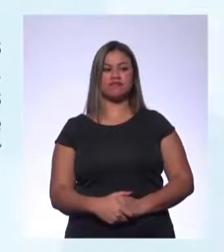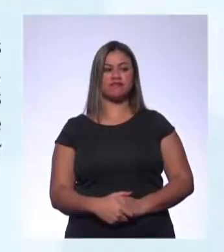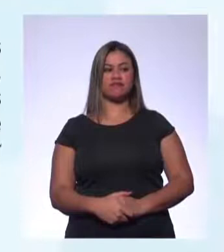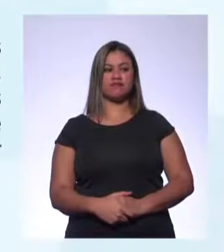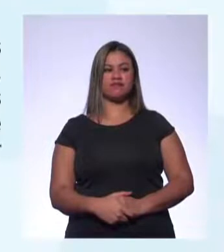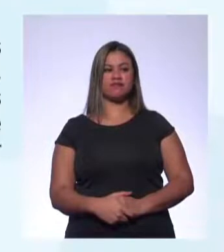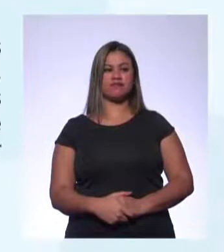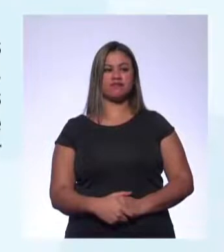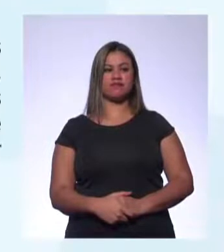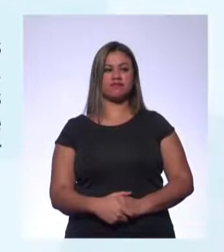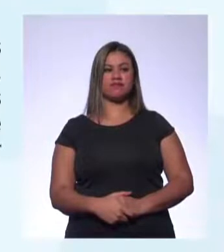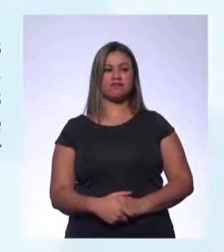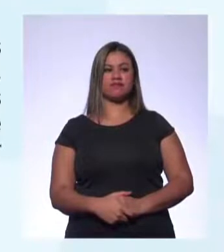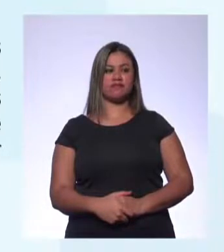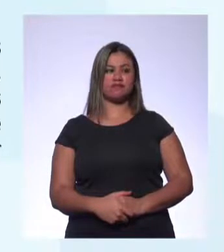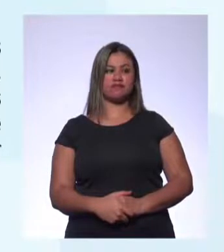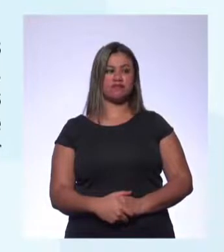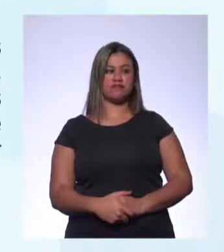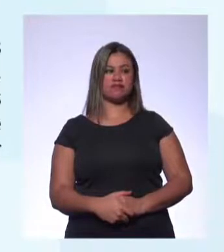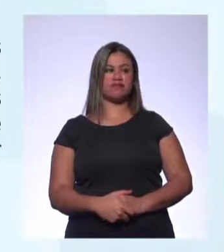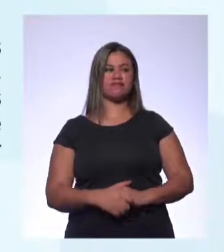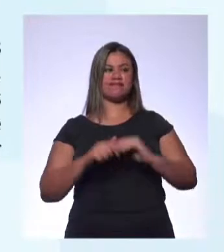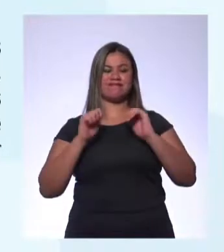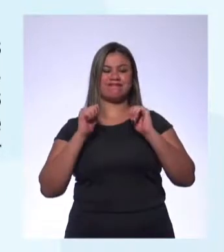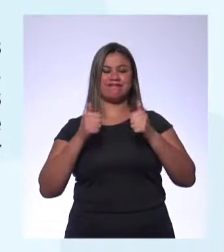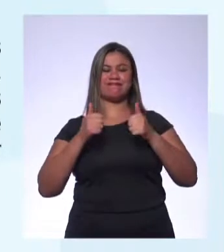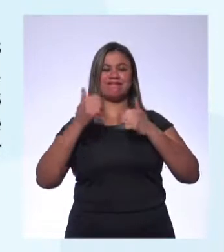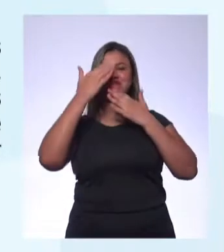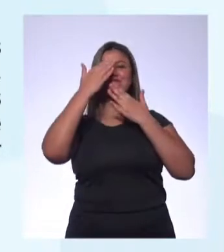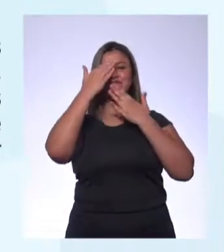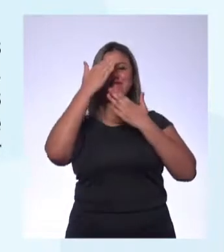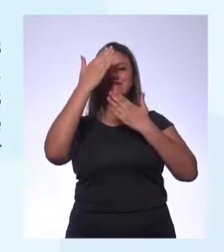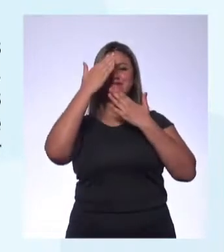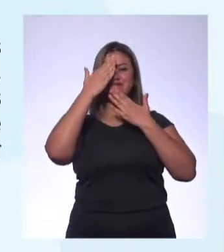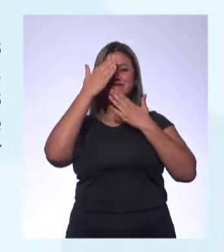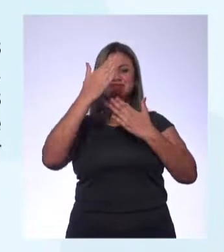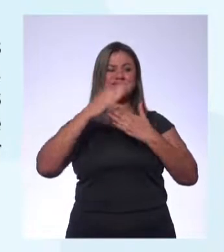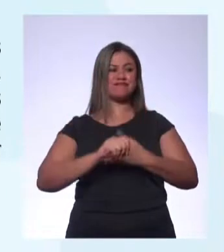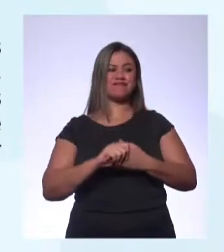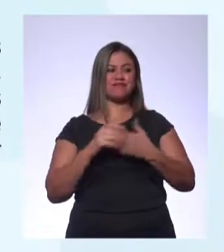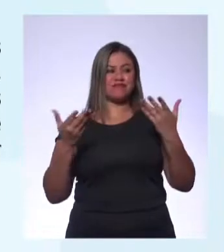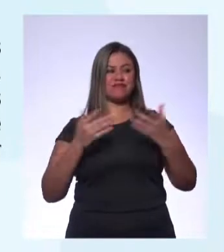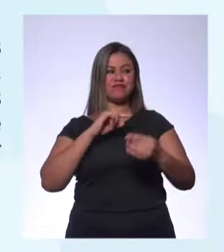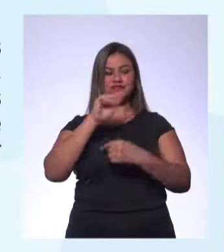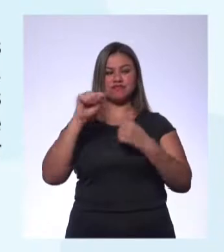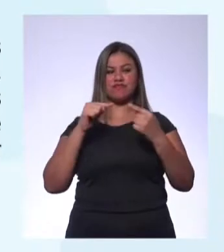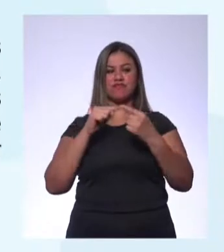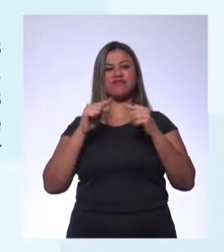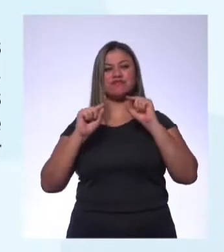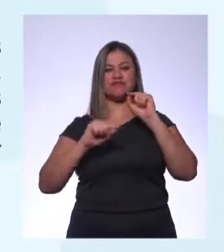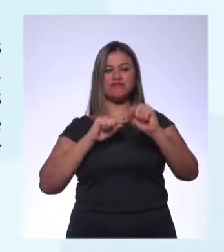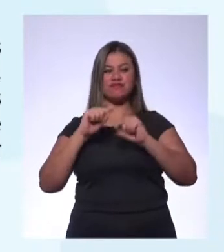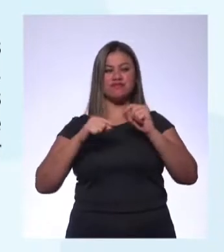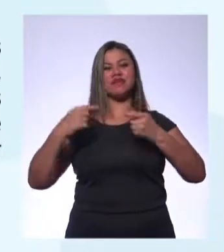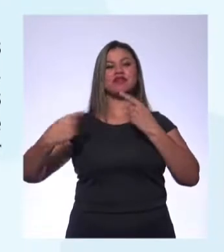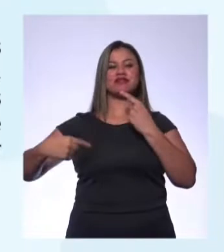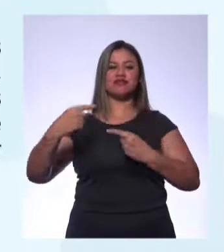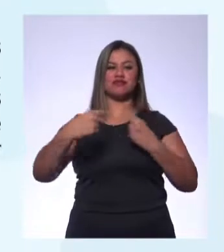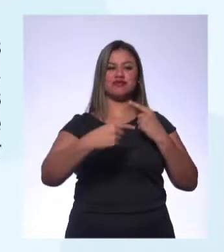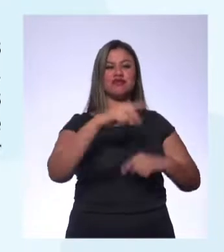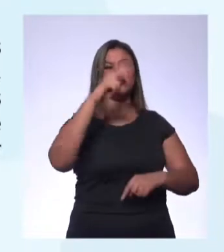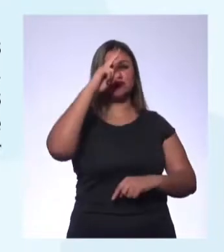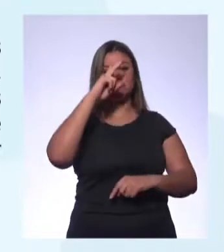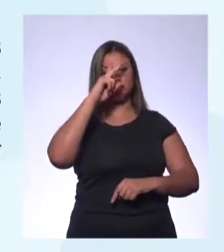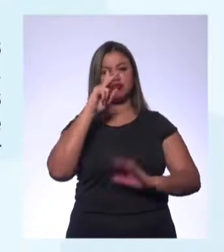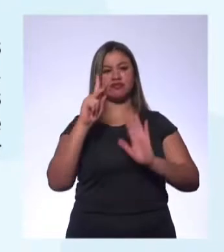Próxima tela, por favor. Aí, obrigada. Então, hoje, o nosso objetivo é discutir a história da ocupação e